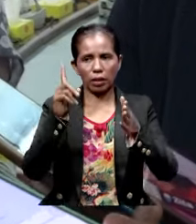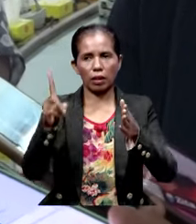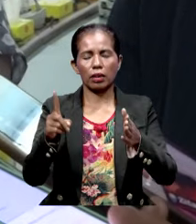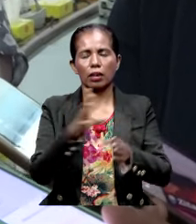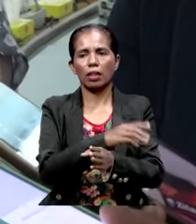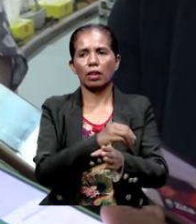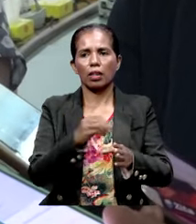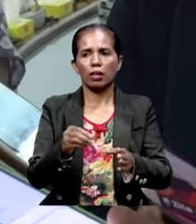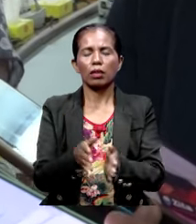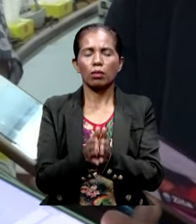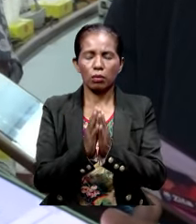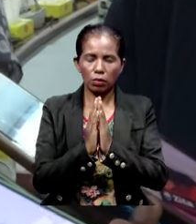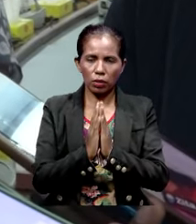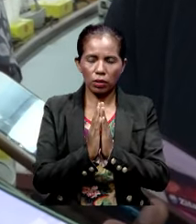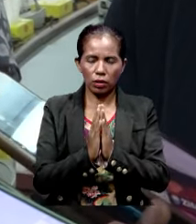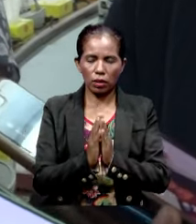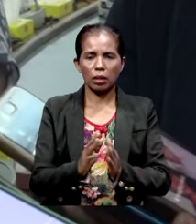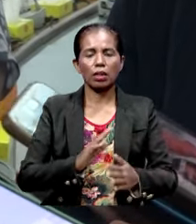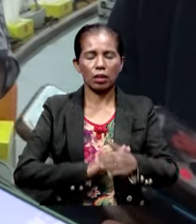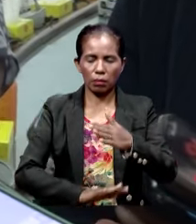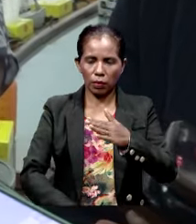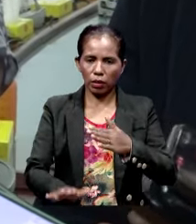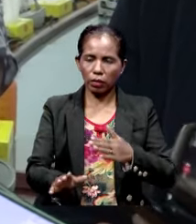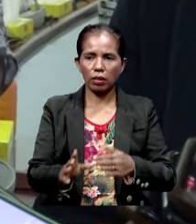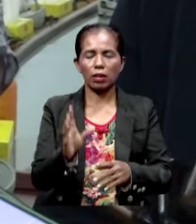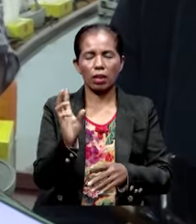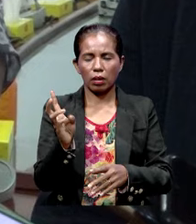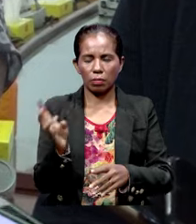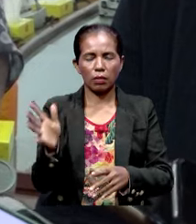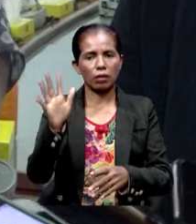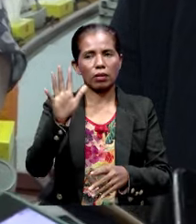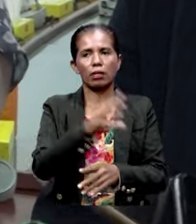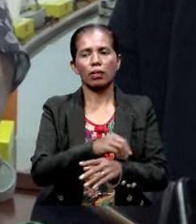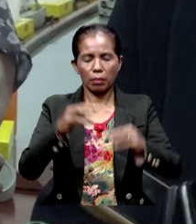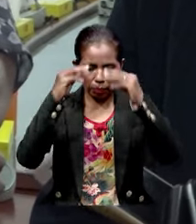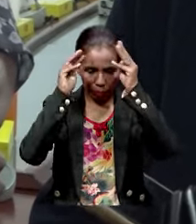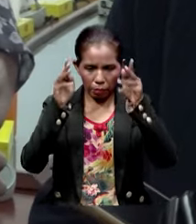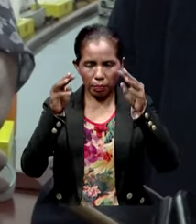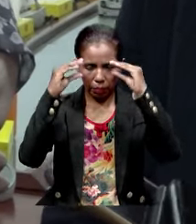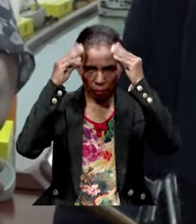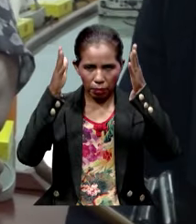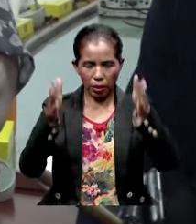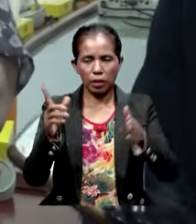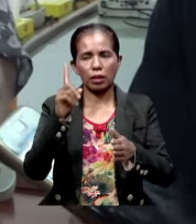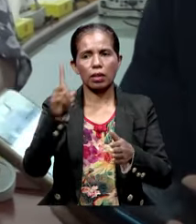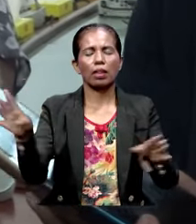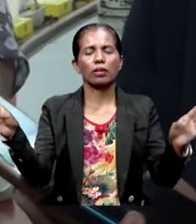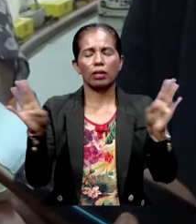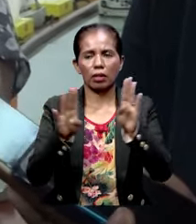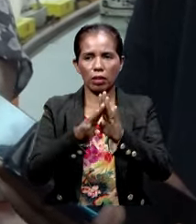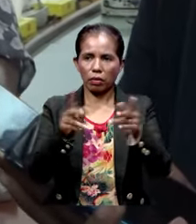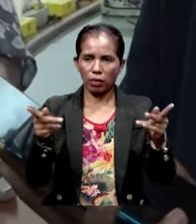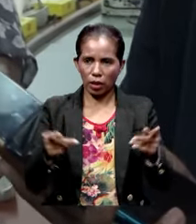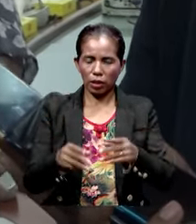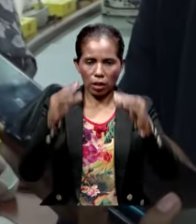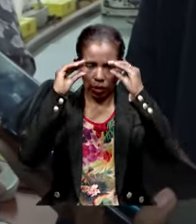rola licença maternidade durante 65 dias e já neba precisa professor que a professora a tu taca fatem mesmo que nem